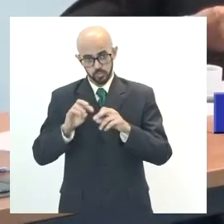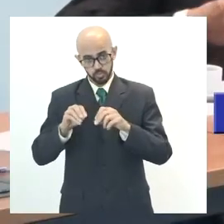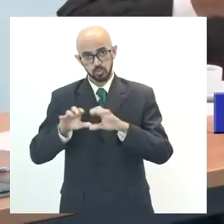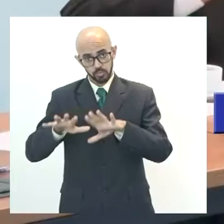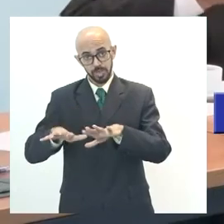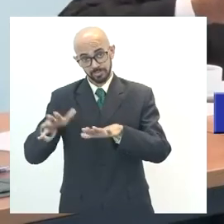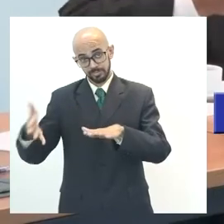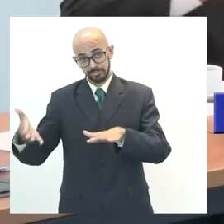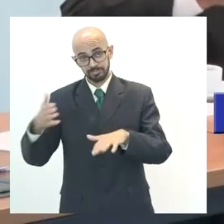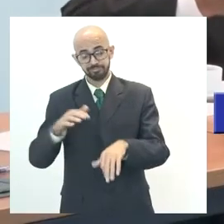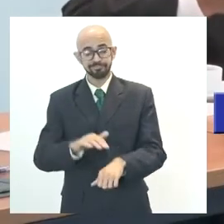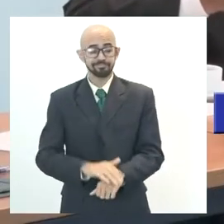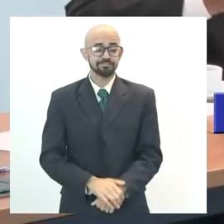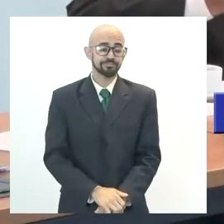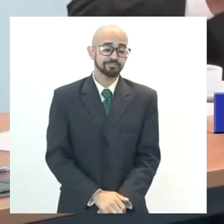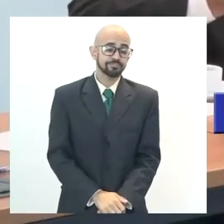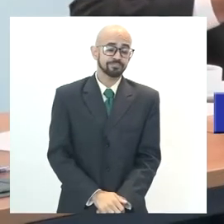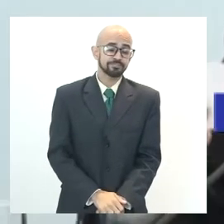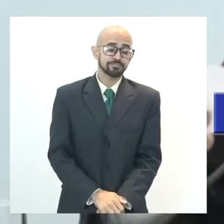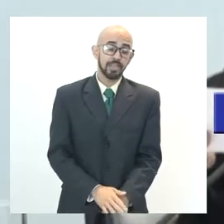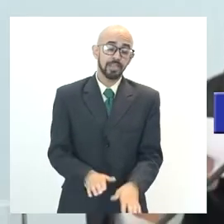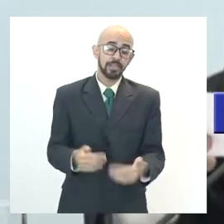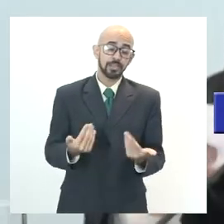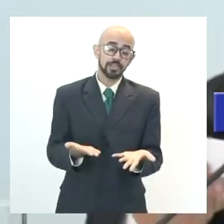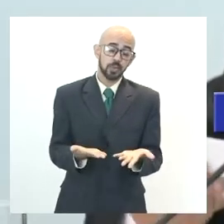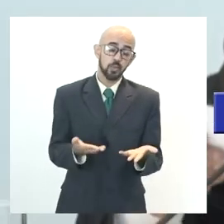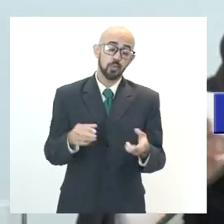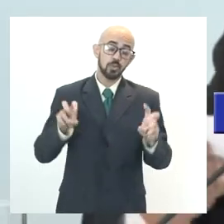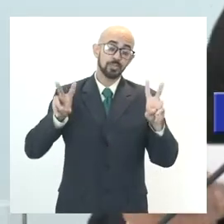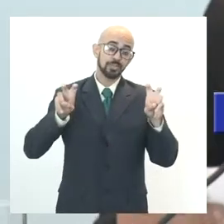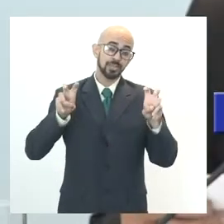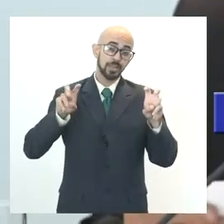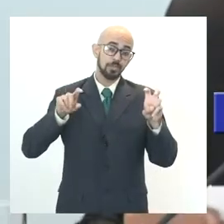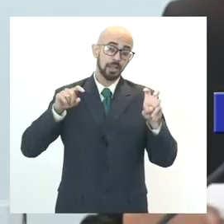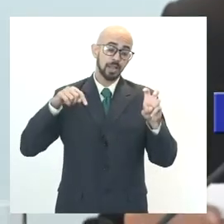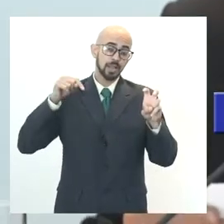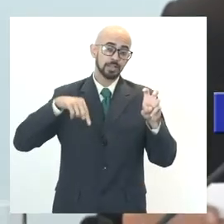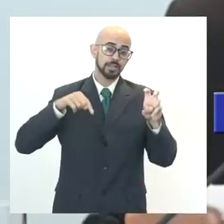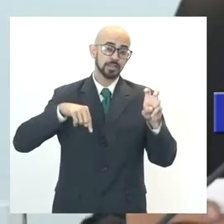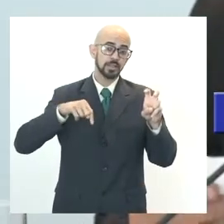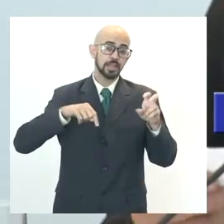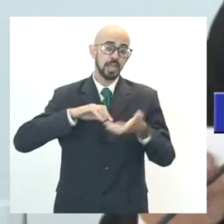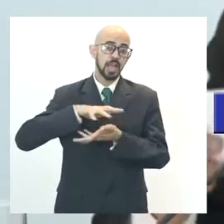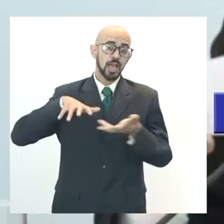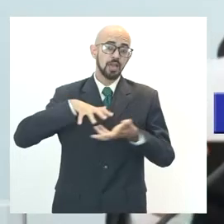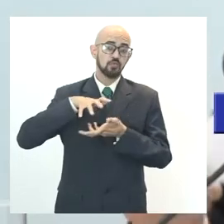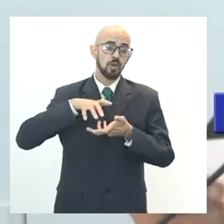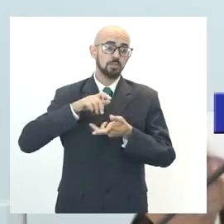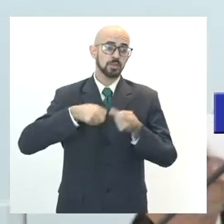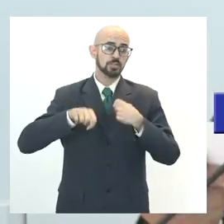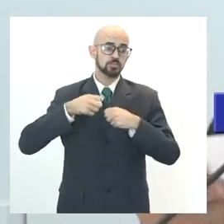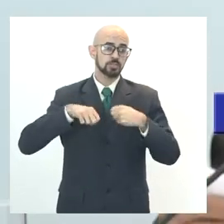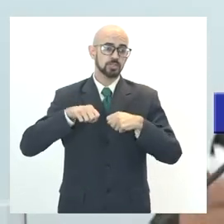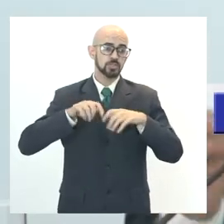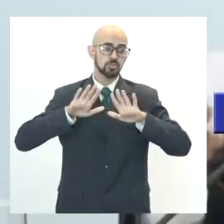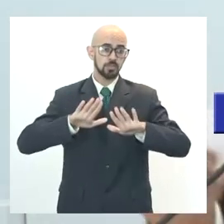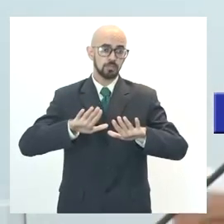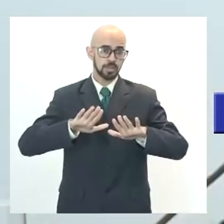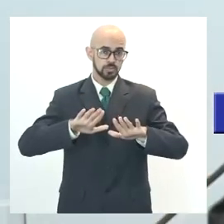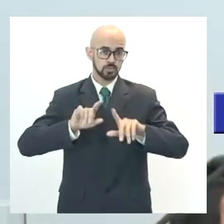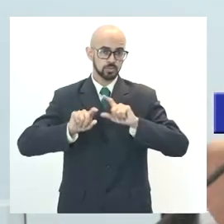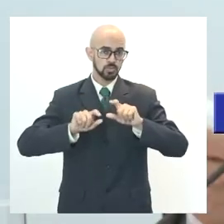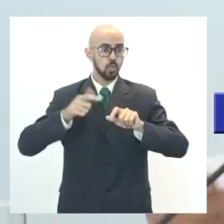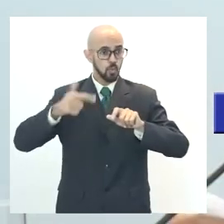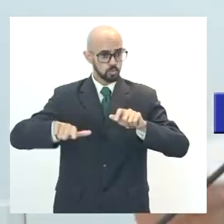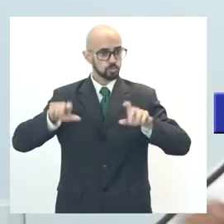o nosso tema aqui é a reforma administrativa não que outros